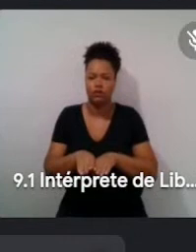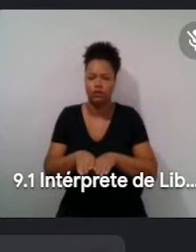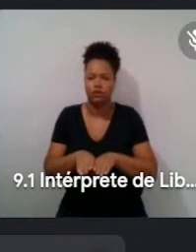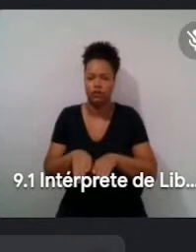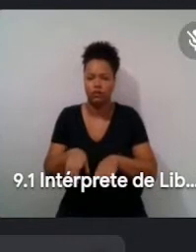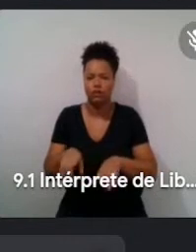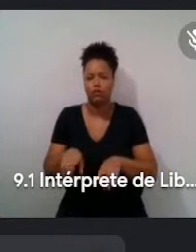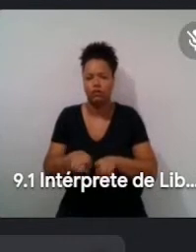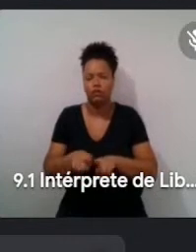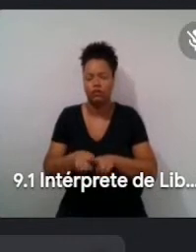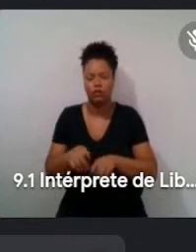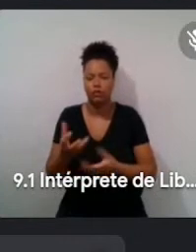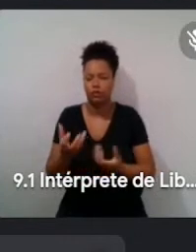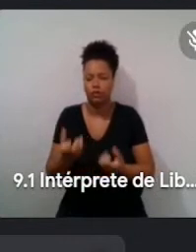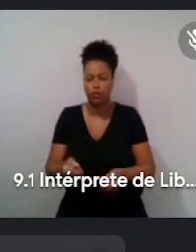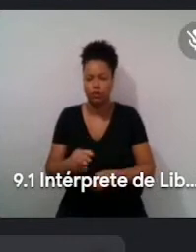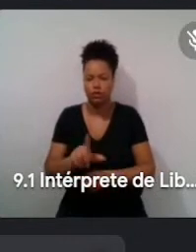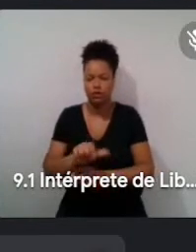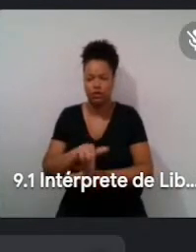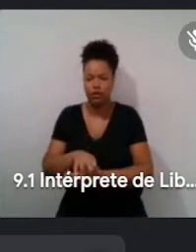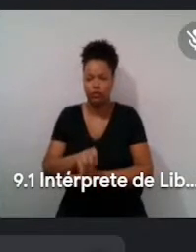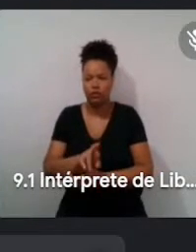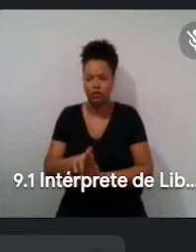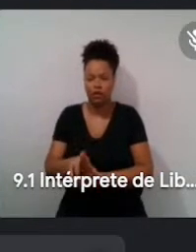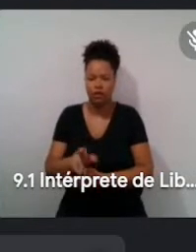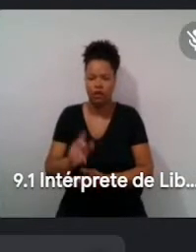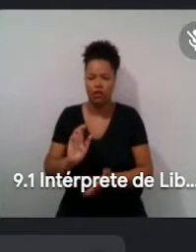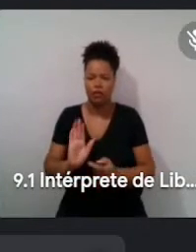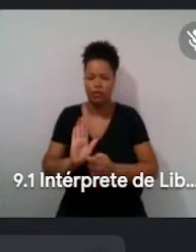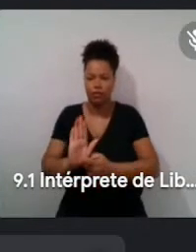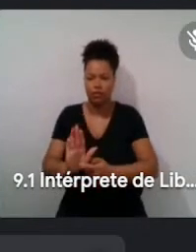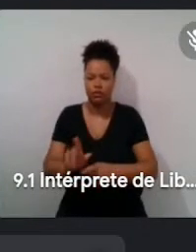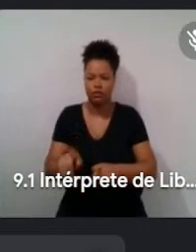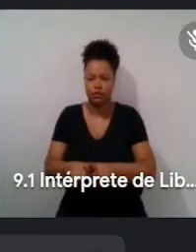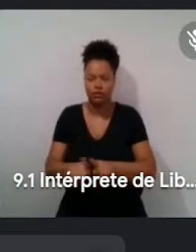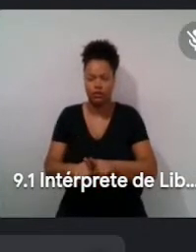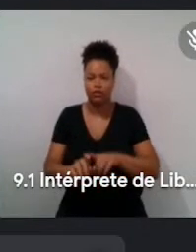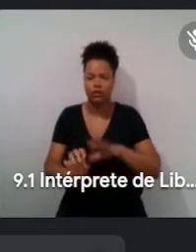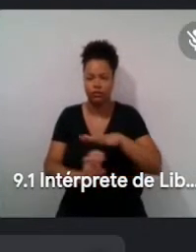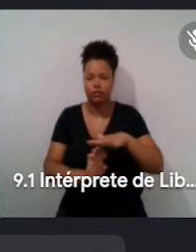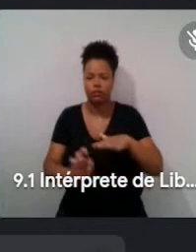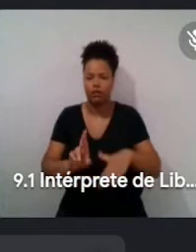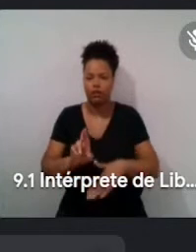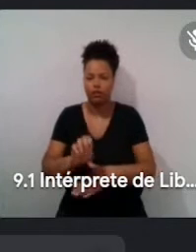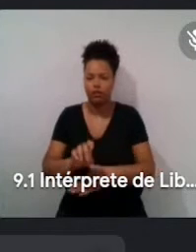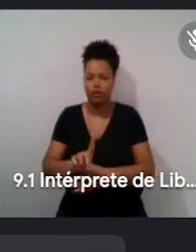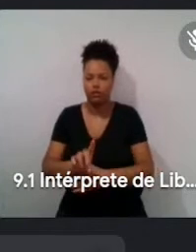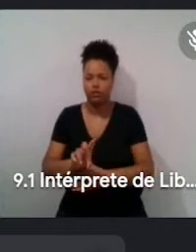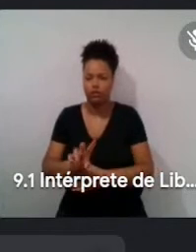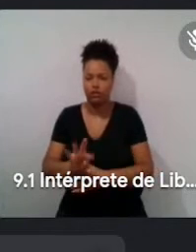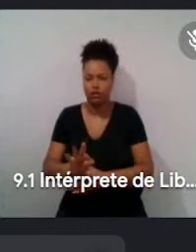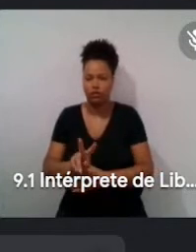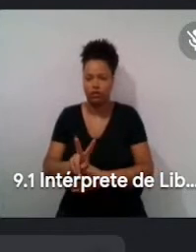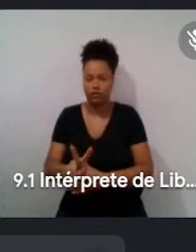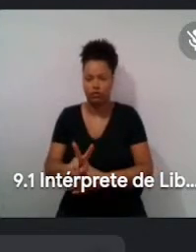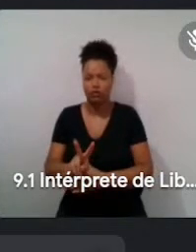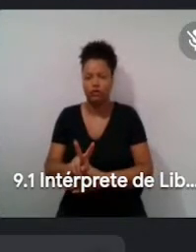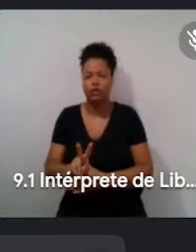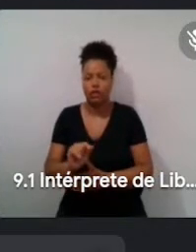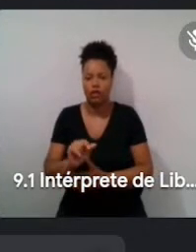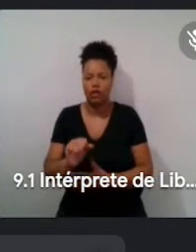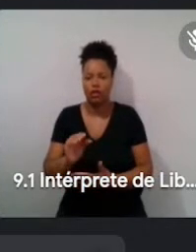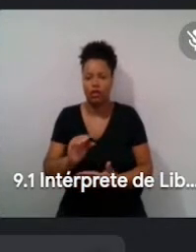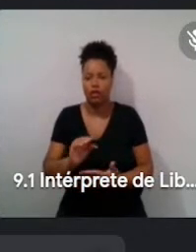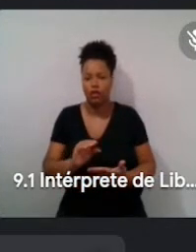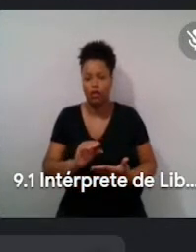interposta. E recurso interposto por Rede TV Tocantins, recurso provido para